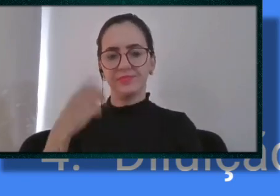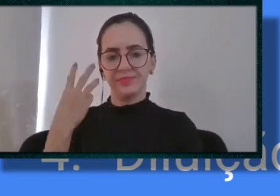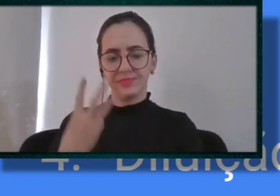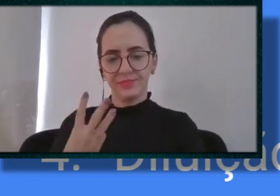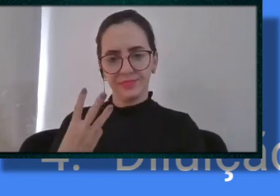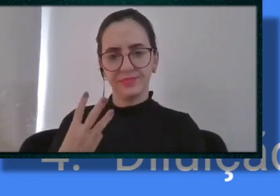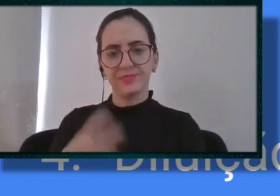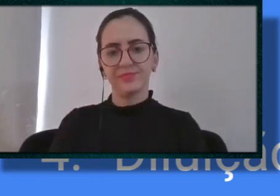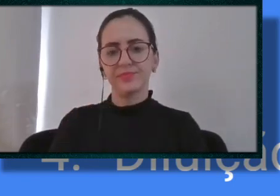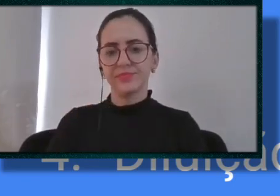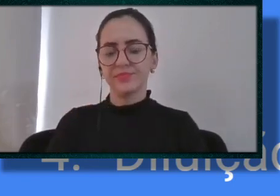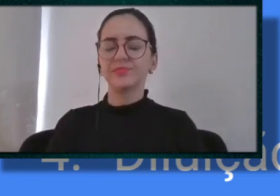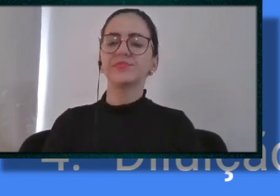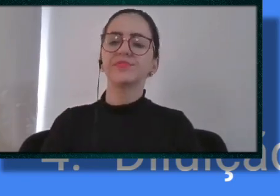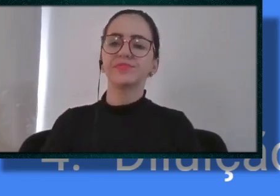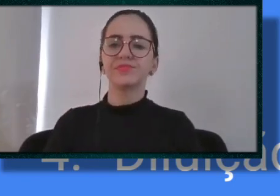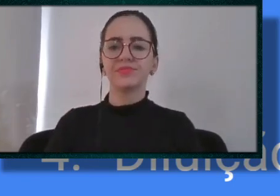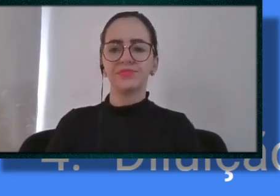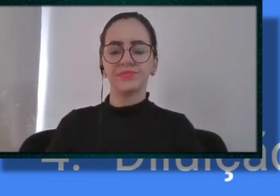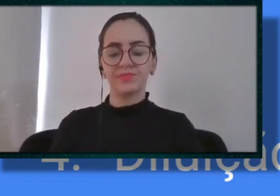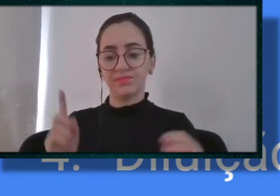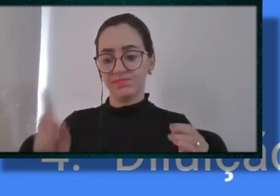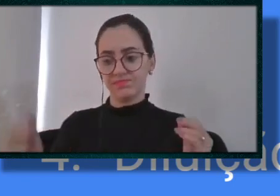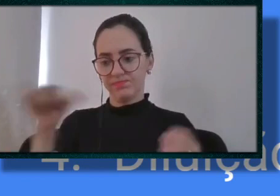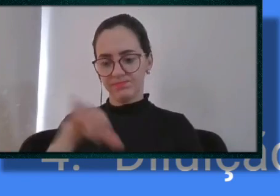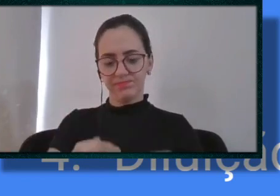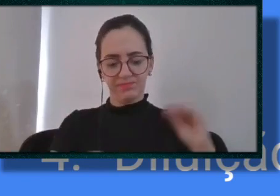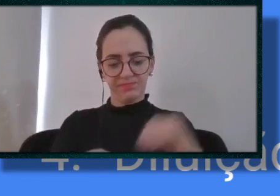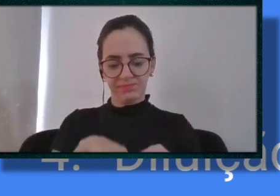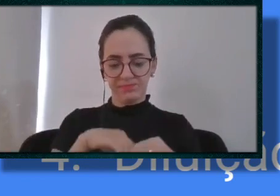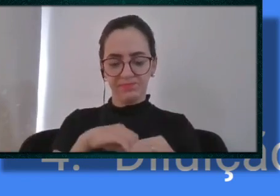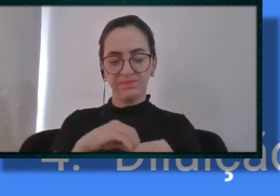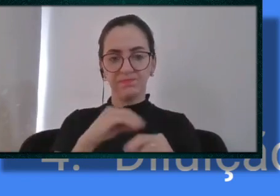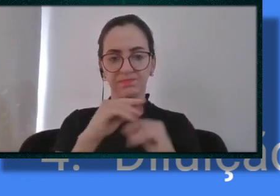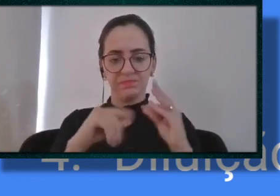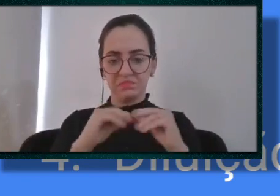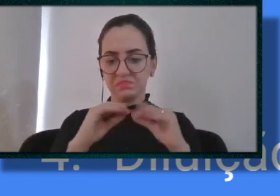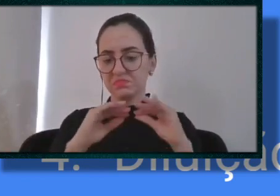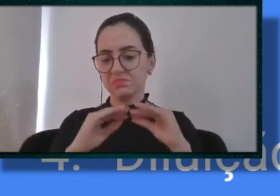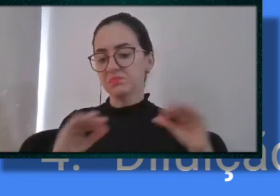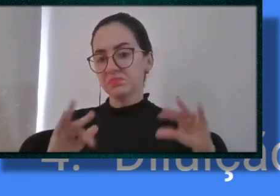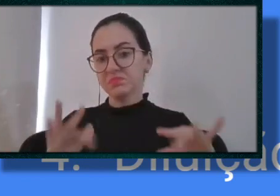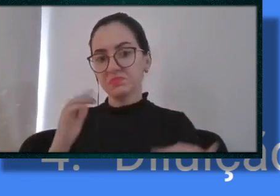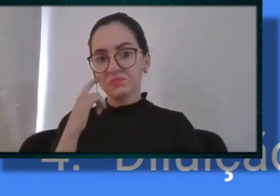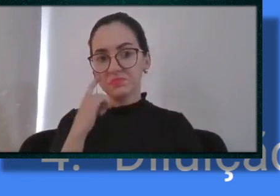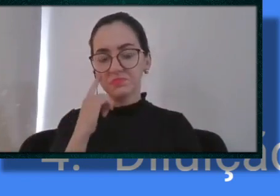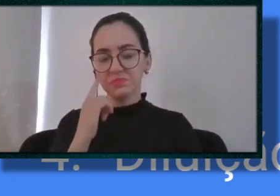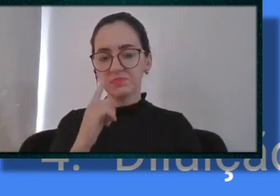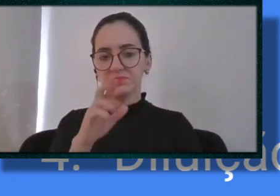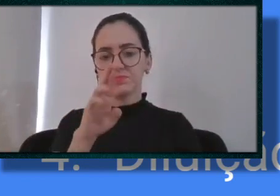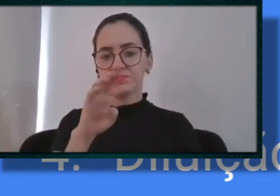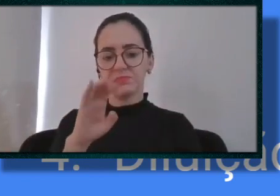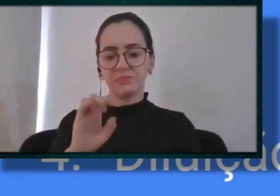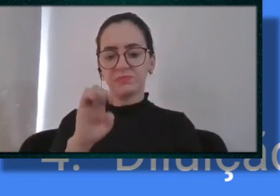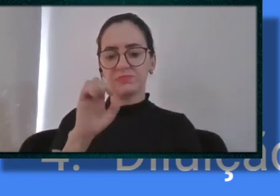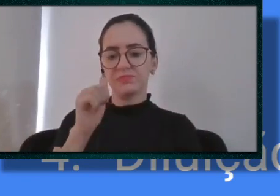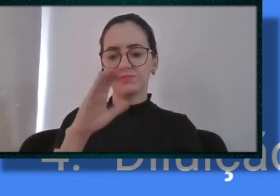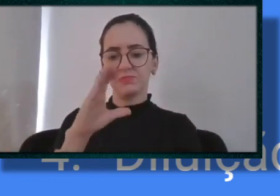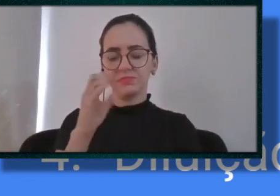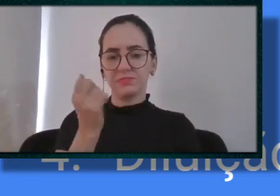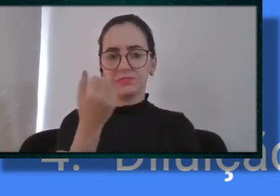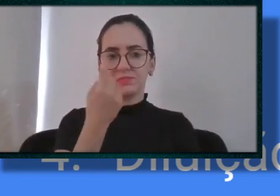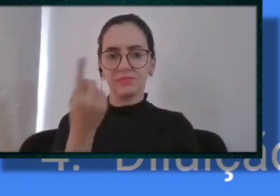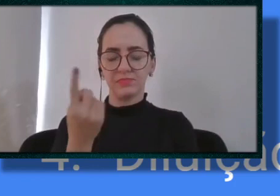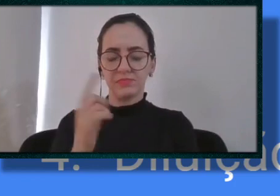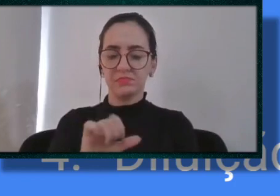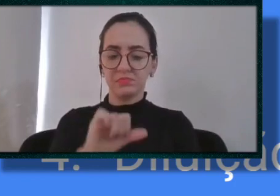reação entre esses elementos, eu tenho que ter o valor do número de mols, tá, gente? A concentração,